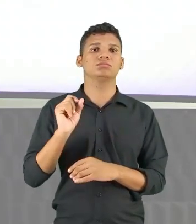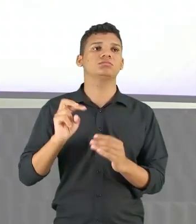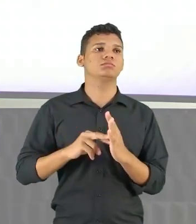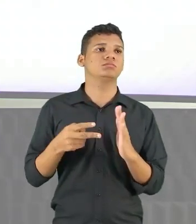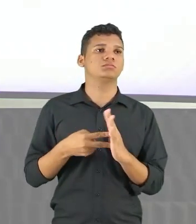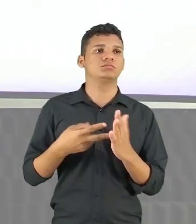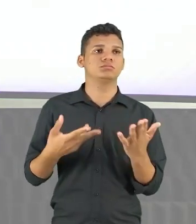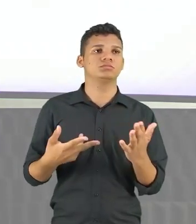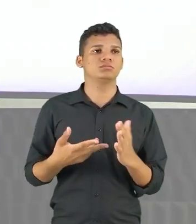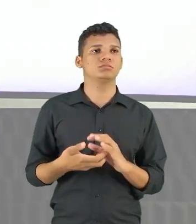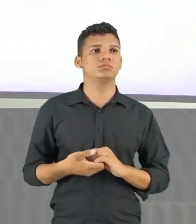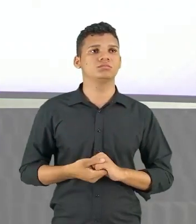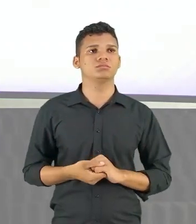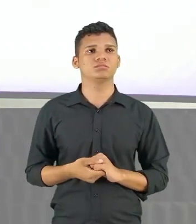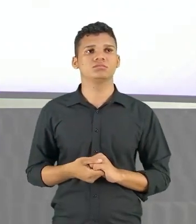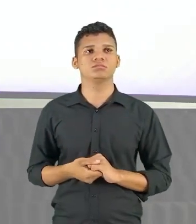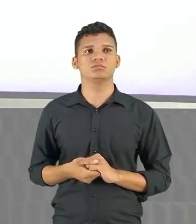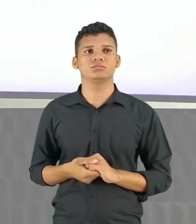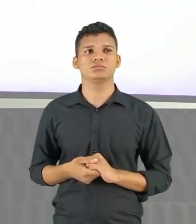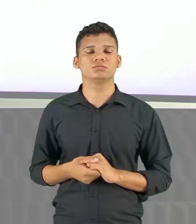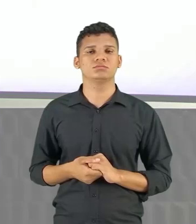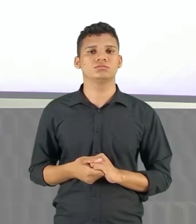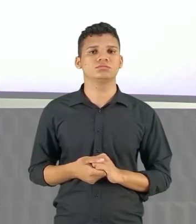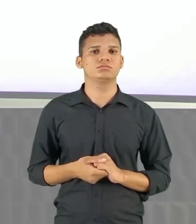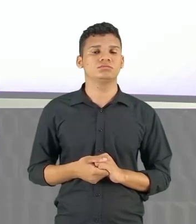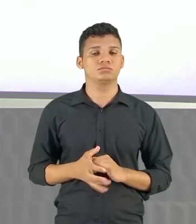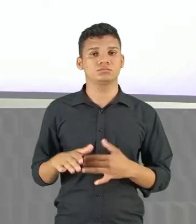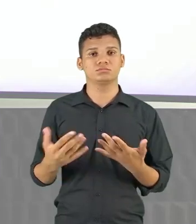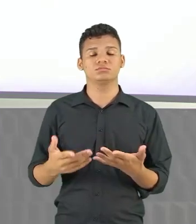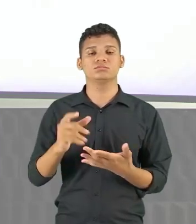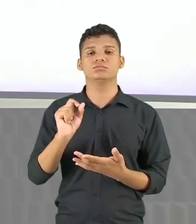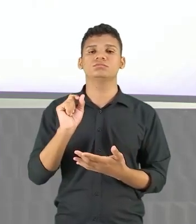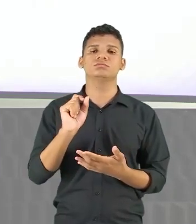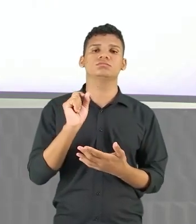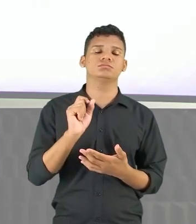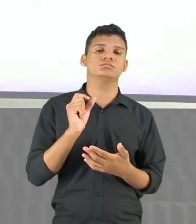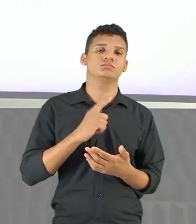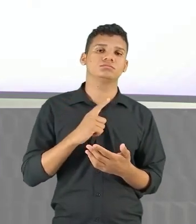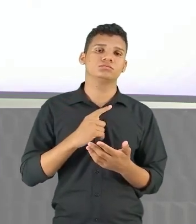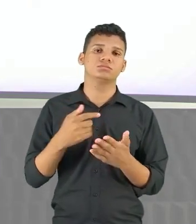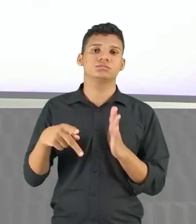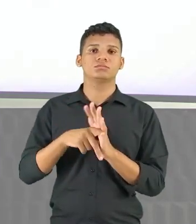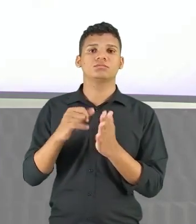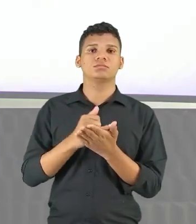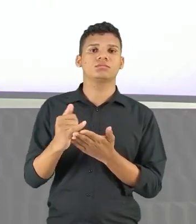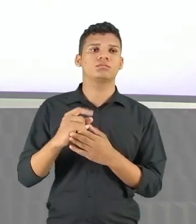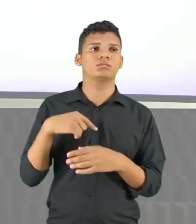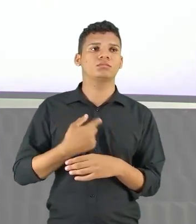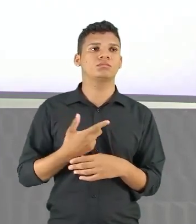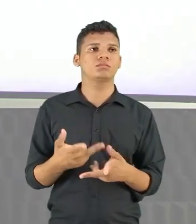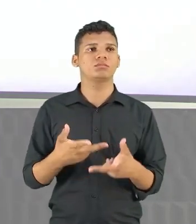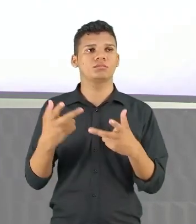quê? Um fragmento introduzindo, né? Apresentando uma espécie de introdução.